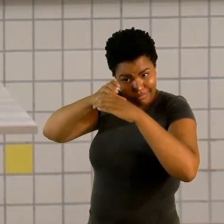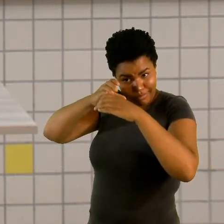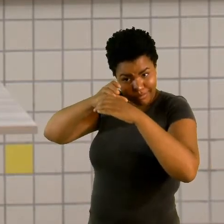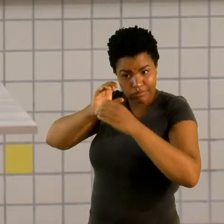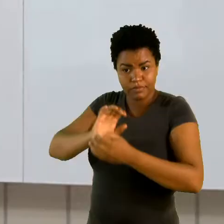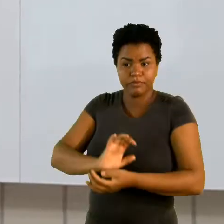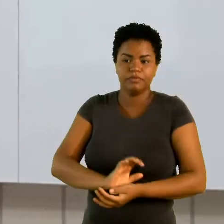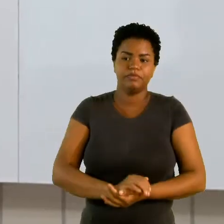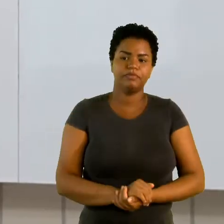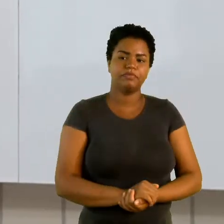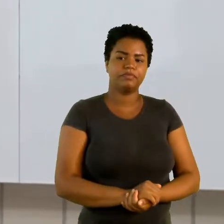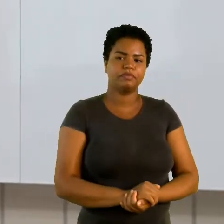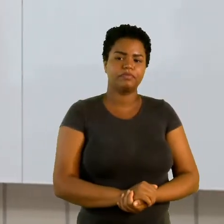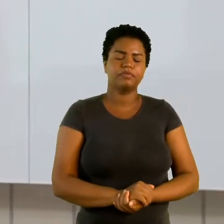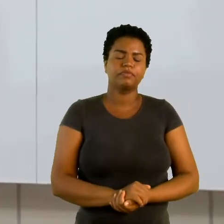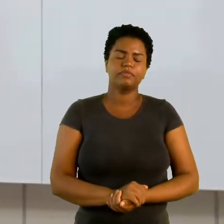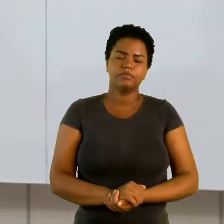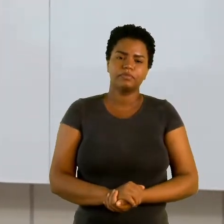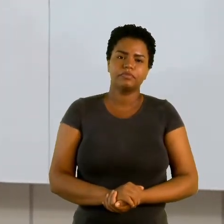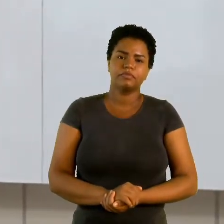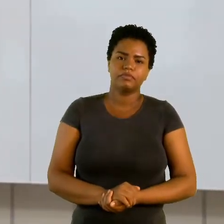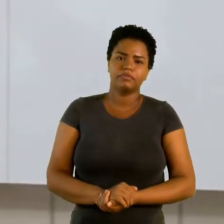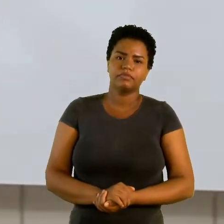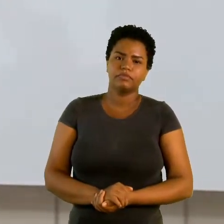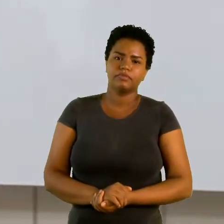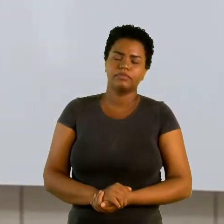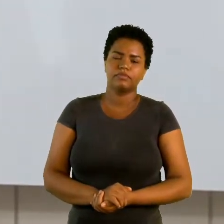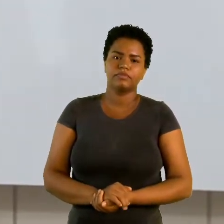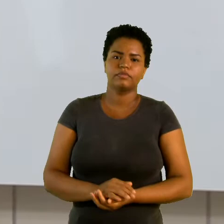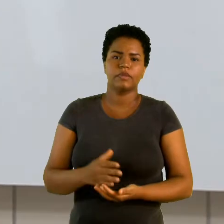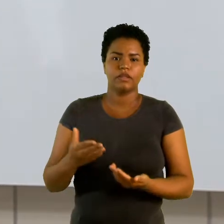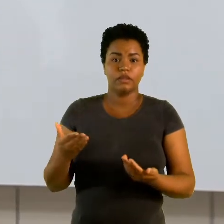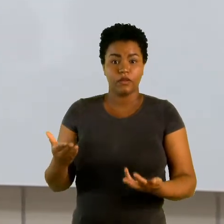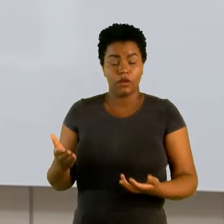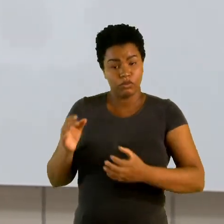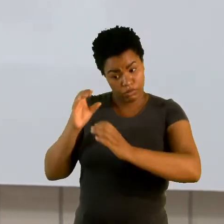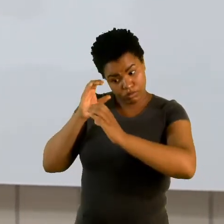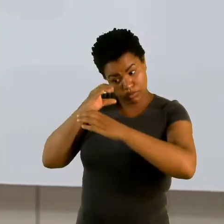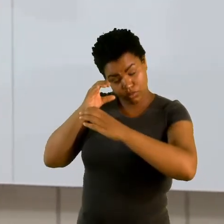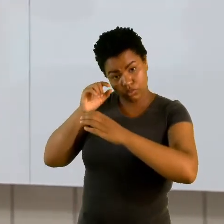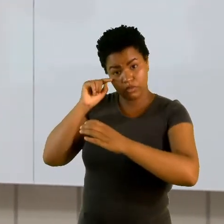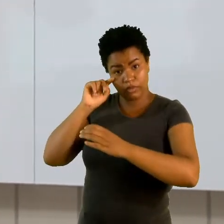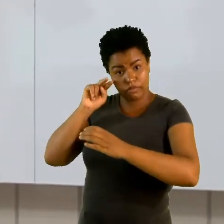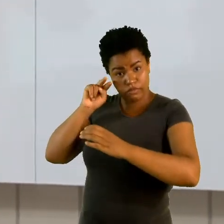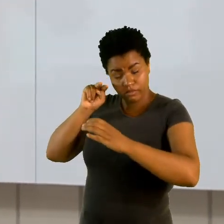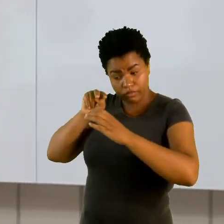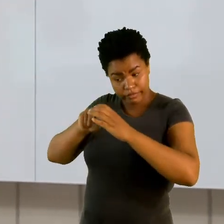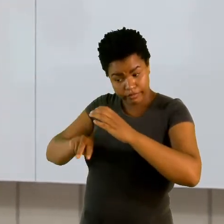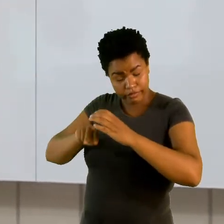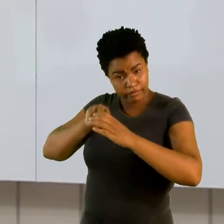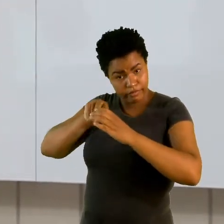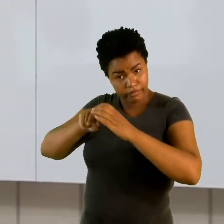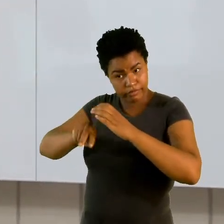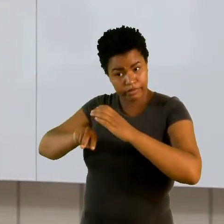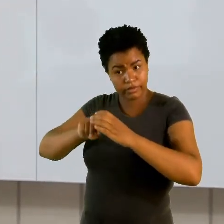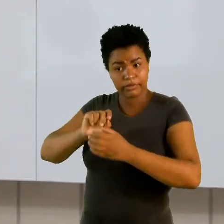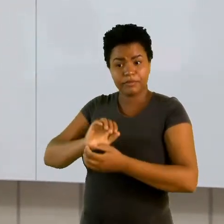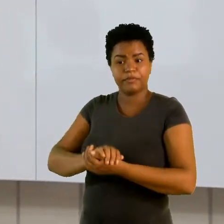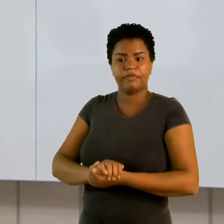microscópio, né? Através desse aparelho é que nós vamos